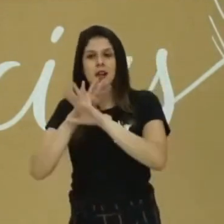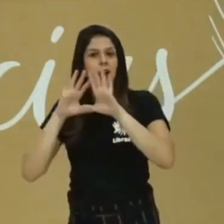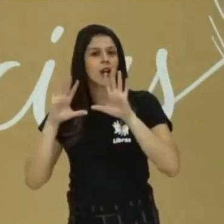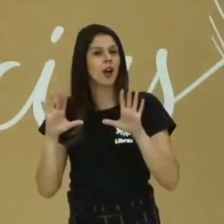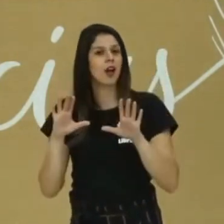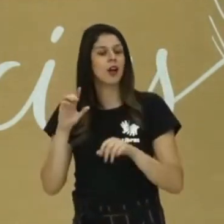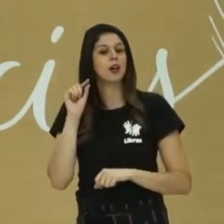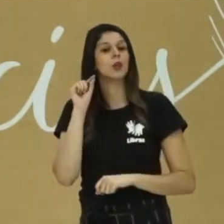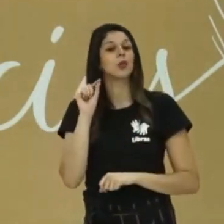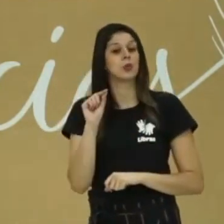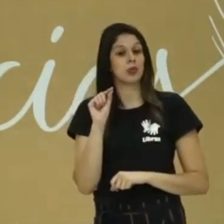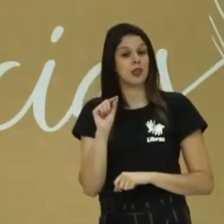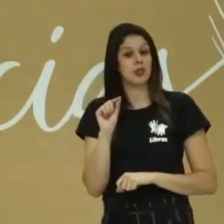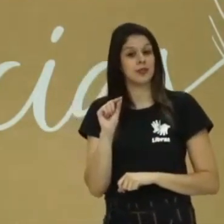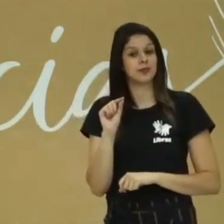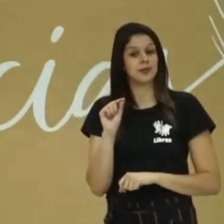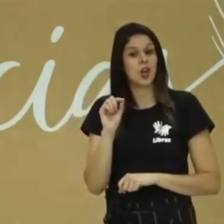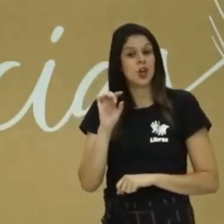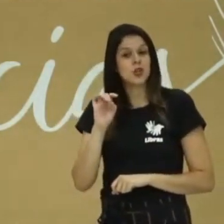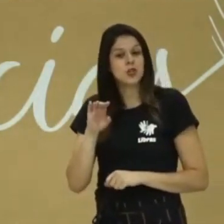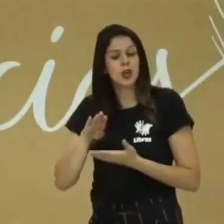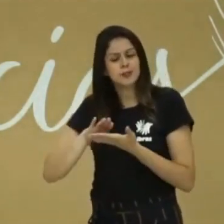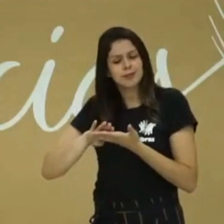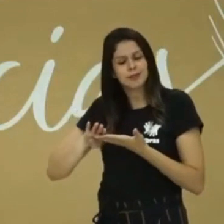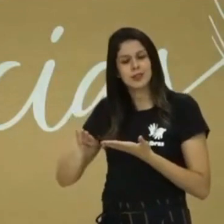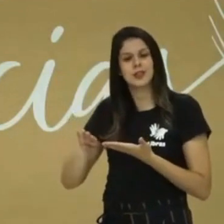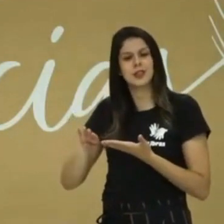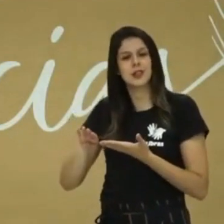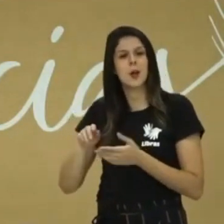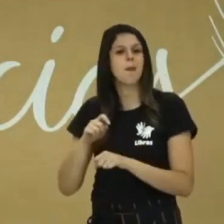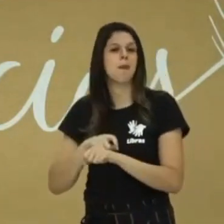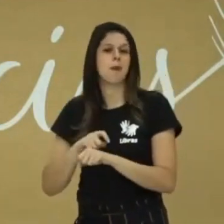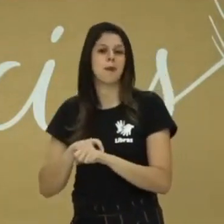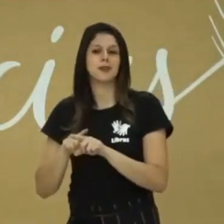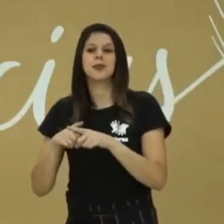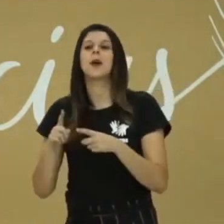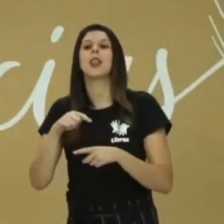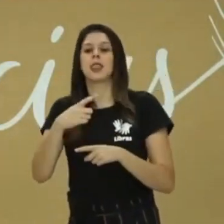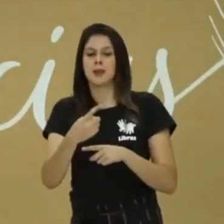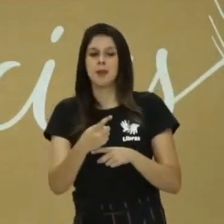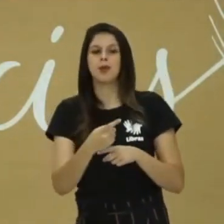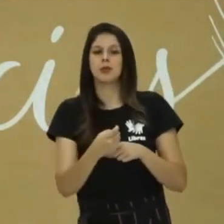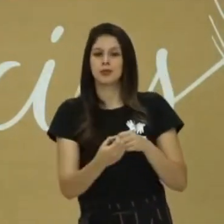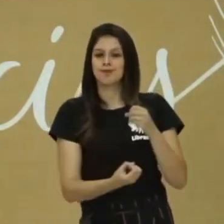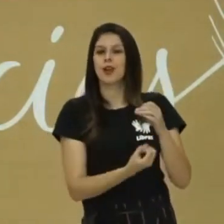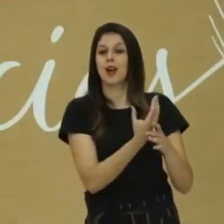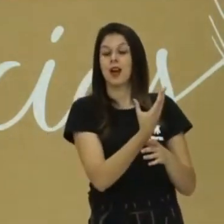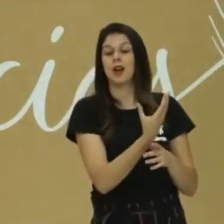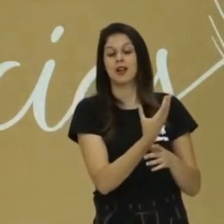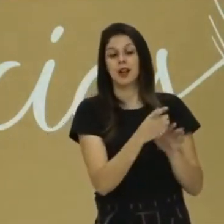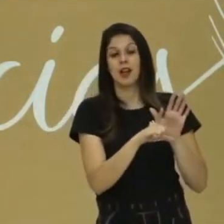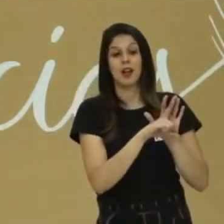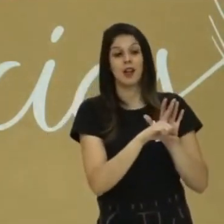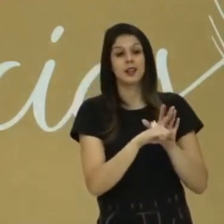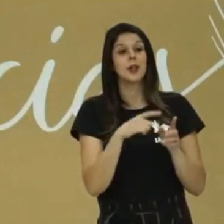ela apenas foi suspensa por um tempo mas ela vai voltar o porquê